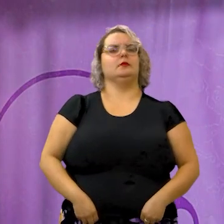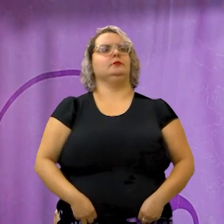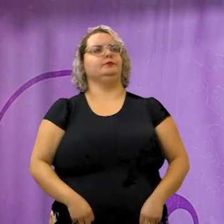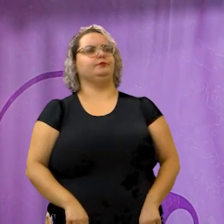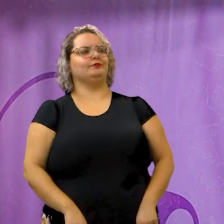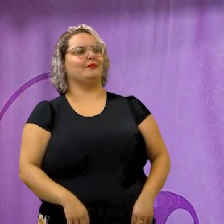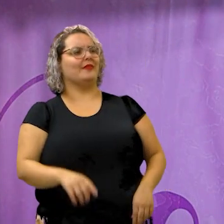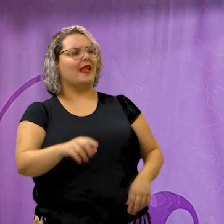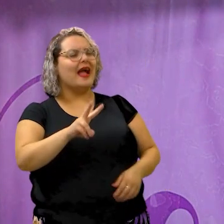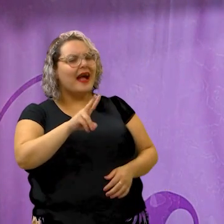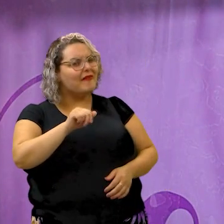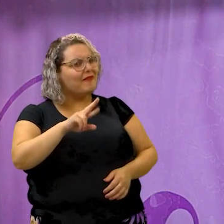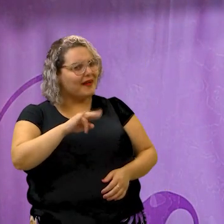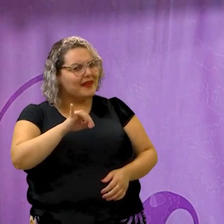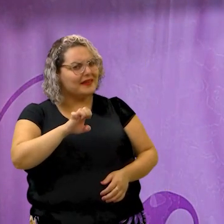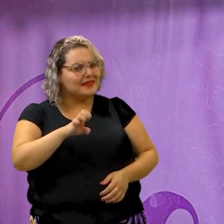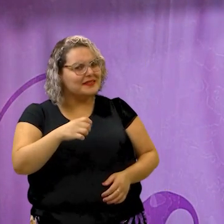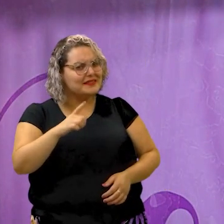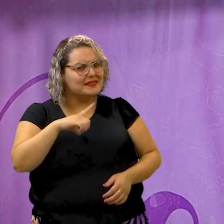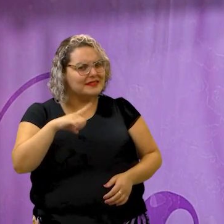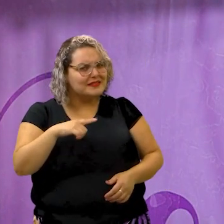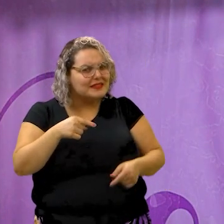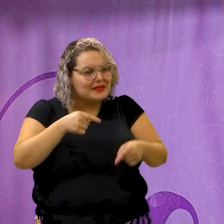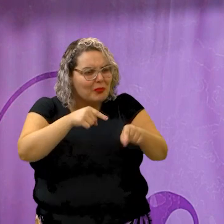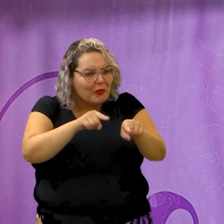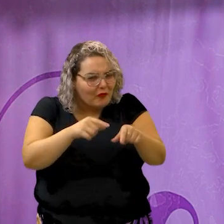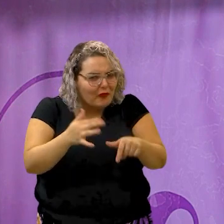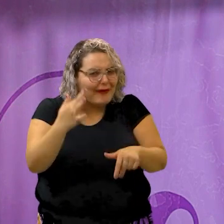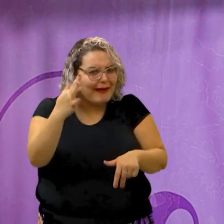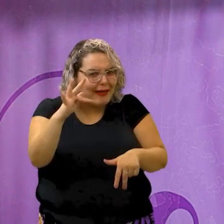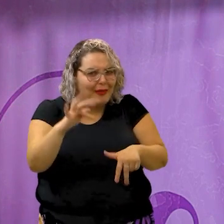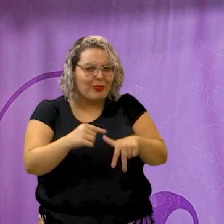A varizes provoca essa dor nas pernas, doutora?